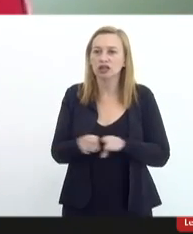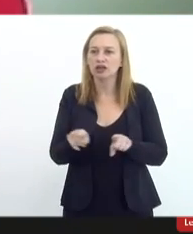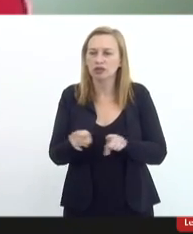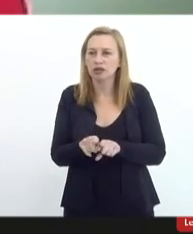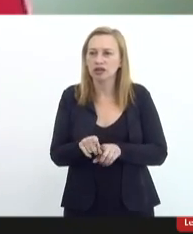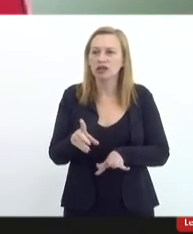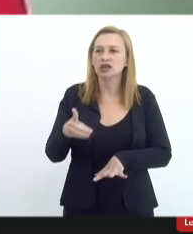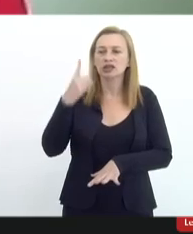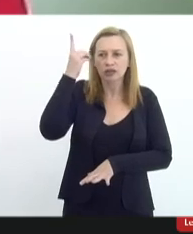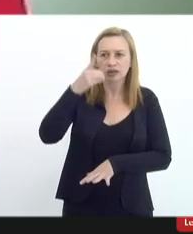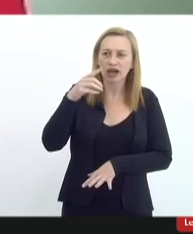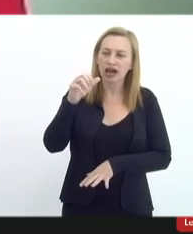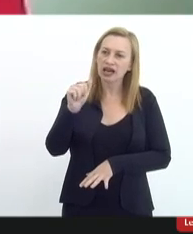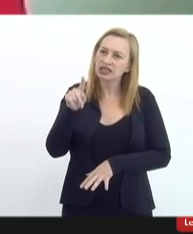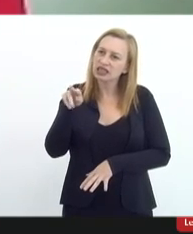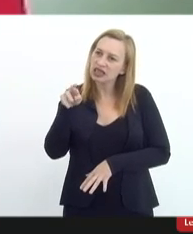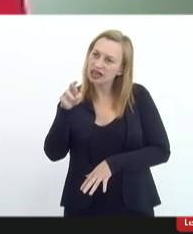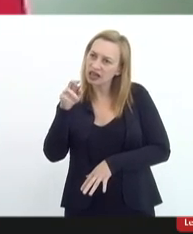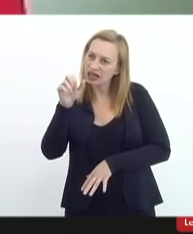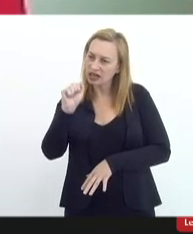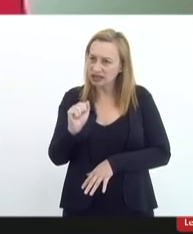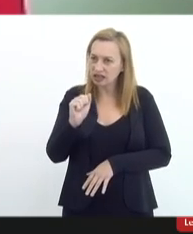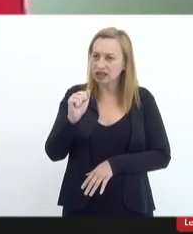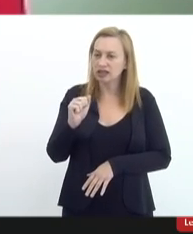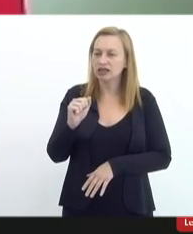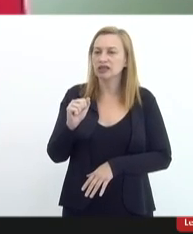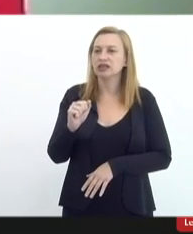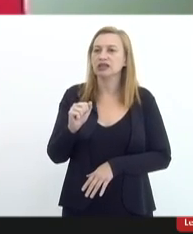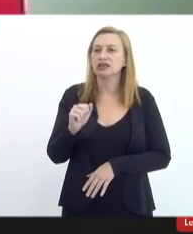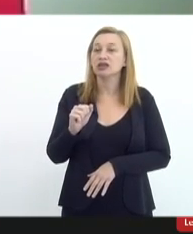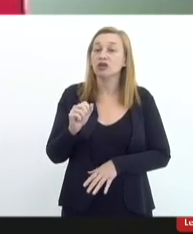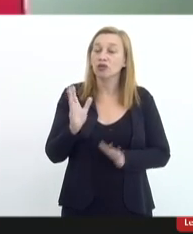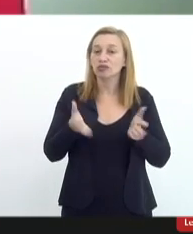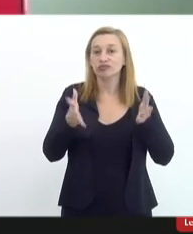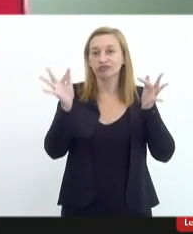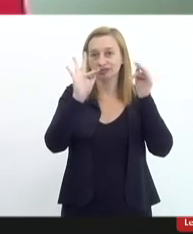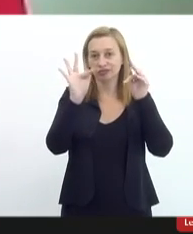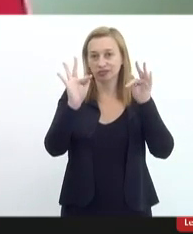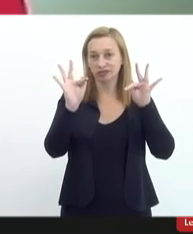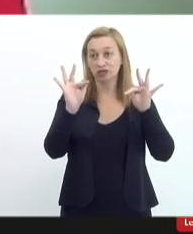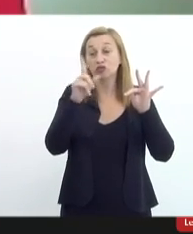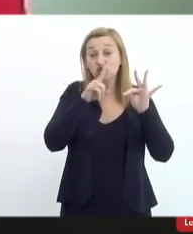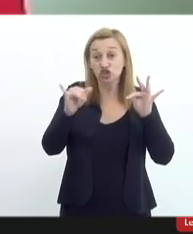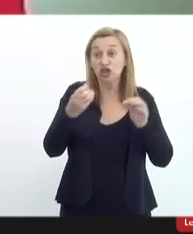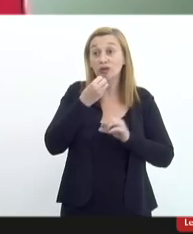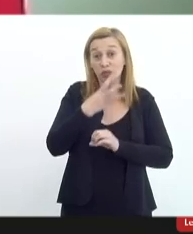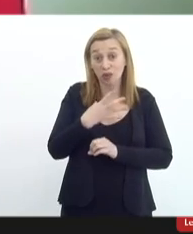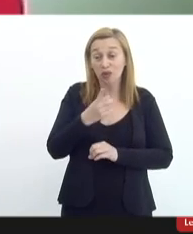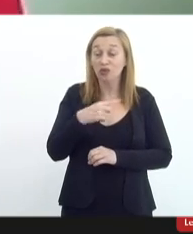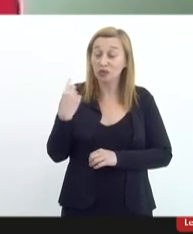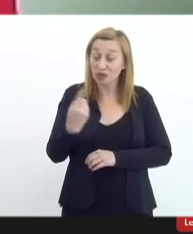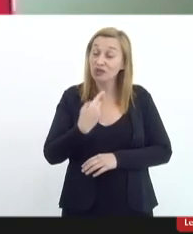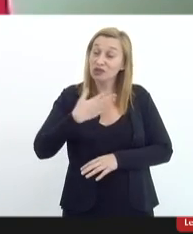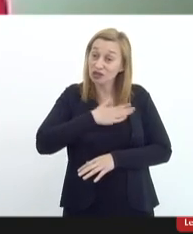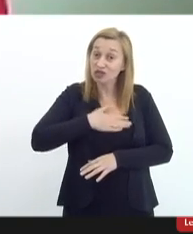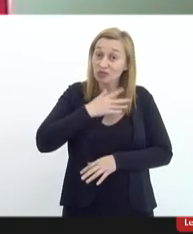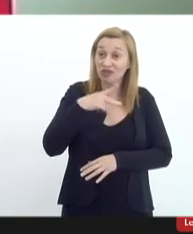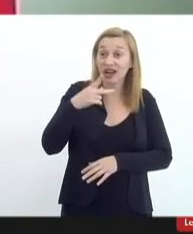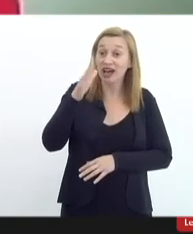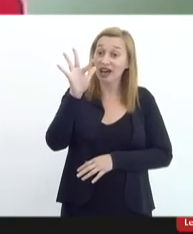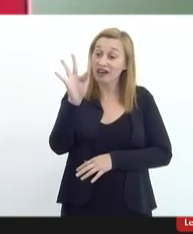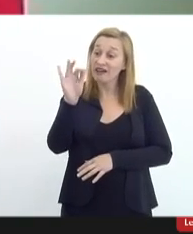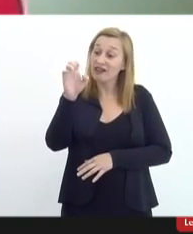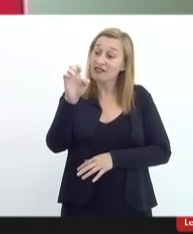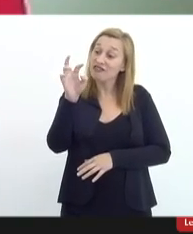Adriana Baltazar e dizer que hoje foi um dia muito fértil, como nós mulheres gostamos de dizer, sabe,